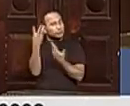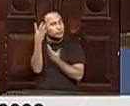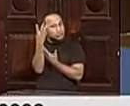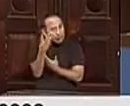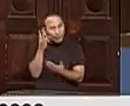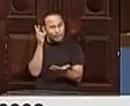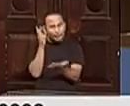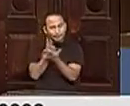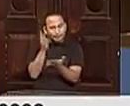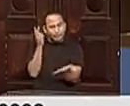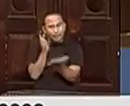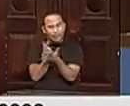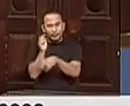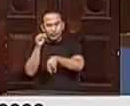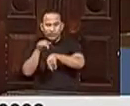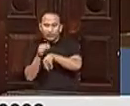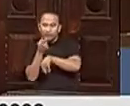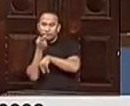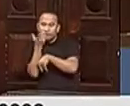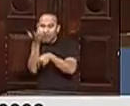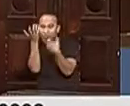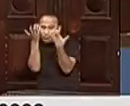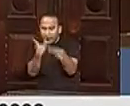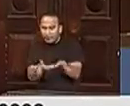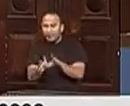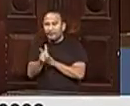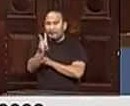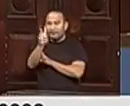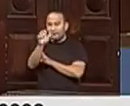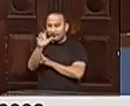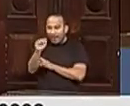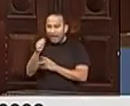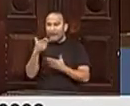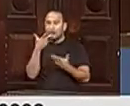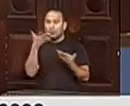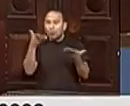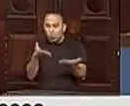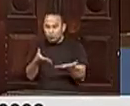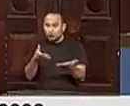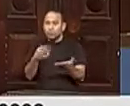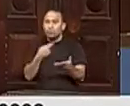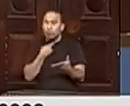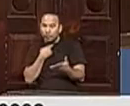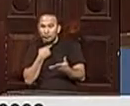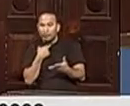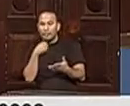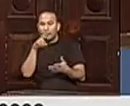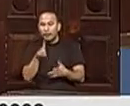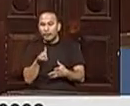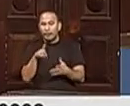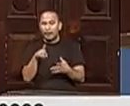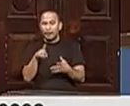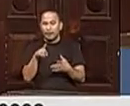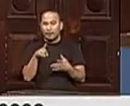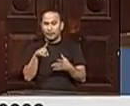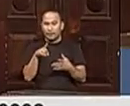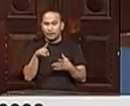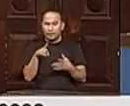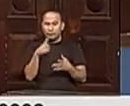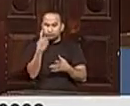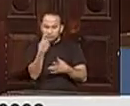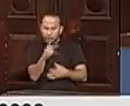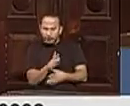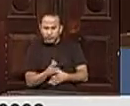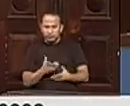ao mesmo tempo, dizem não querer ocupar a vaga que hoje ocupam, e que seria pela Constituição de um deles, é no